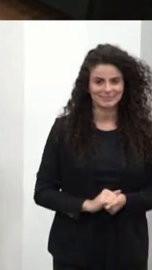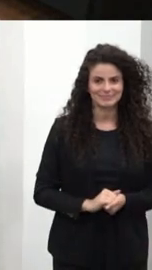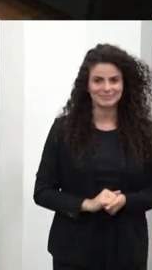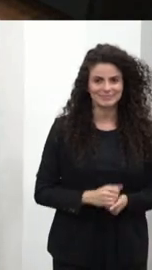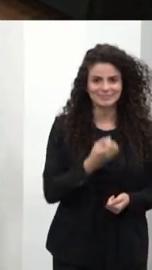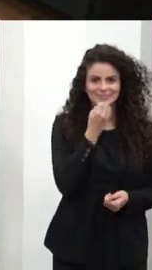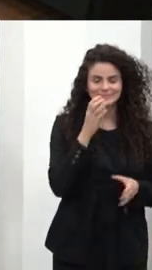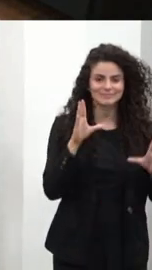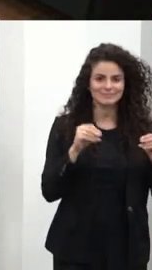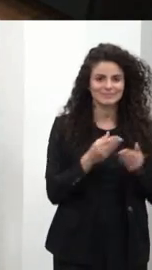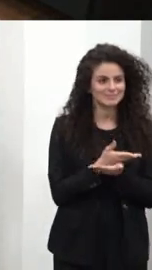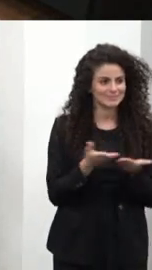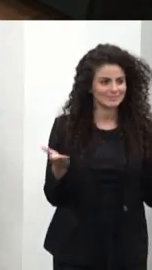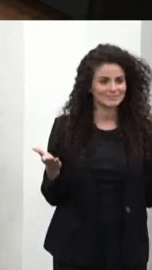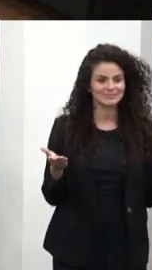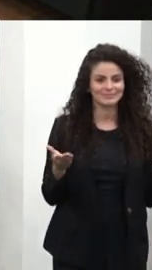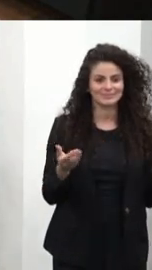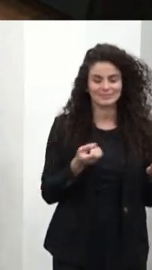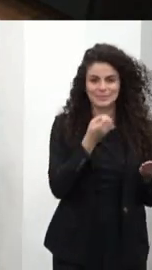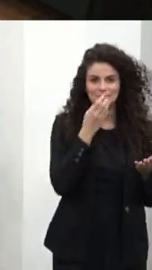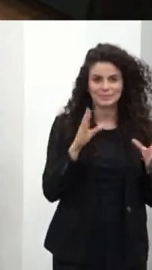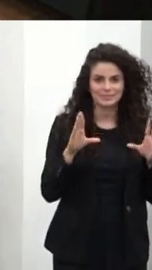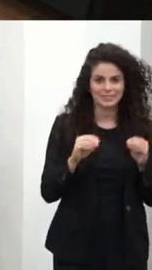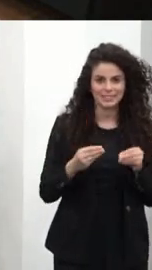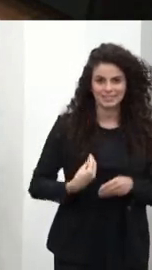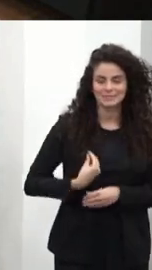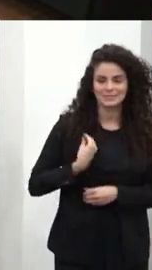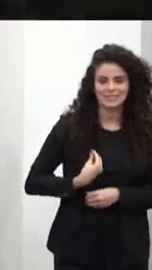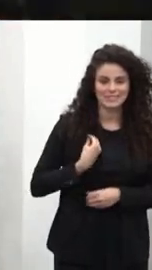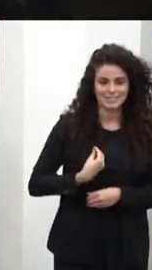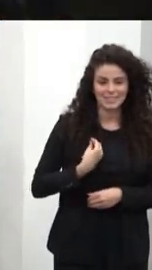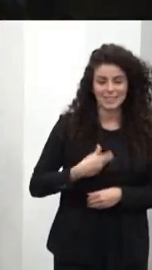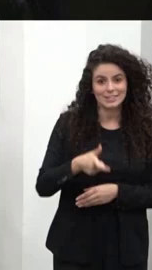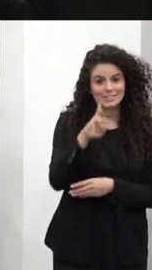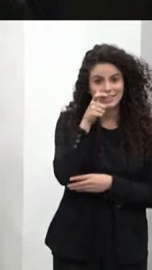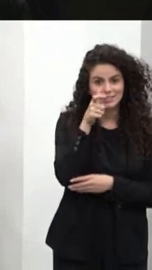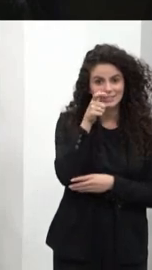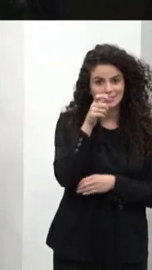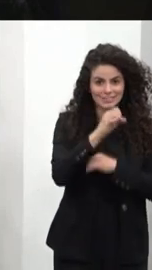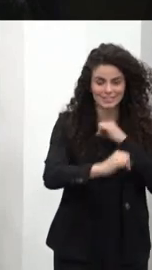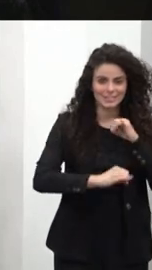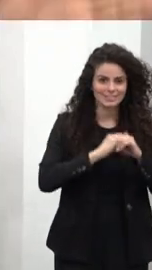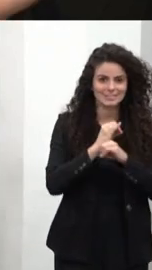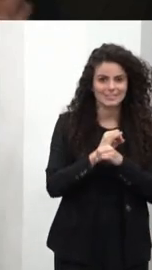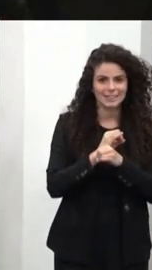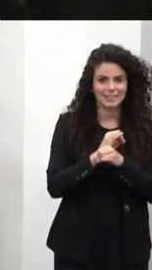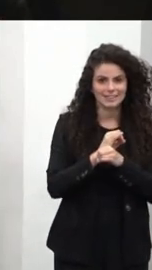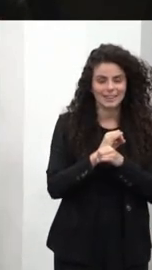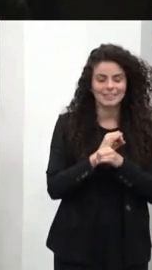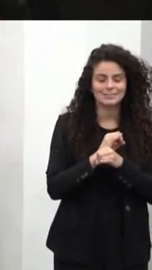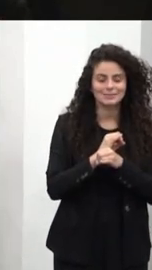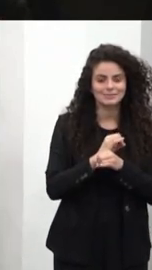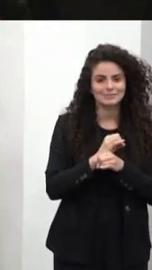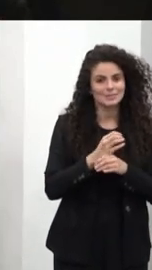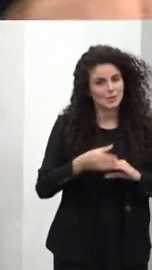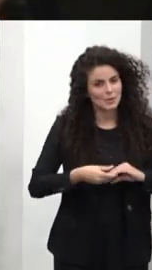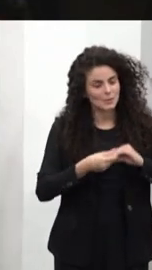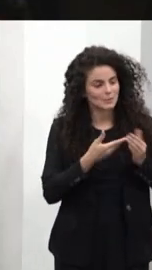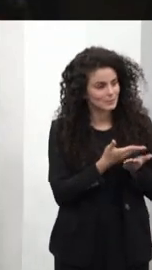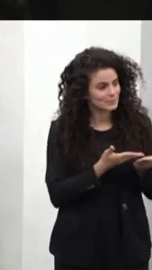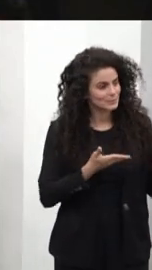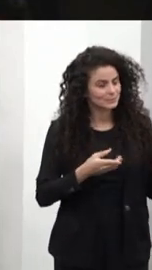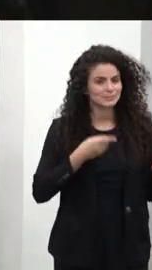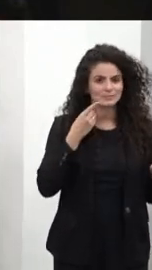boa noite boa noite gente boa noite gente que tá assistindo na internet quem tá na televisão cumprimento excelentíssimo deputados